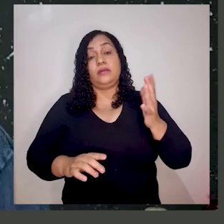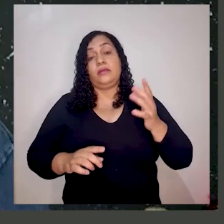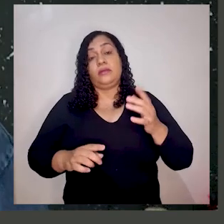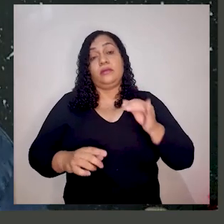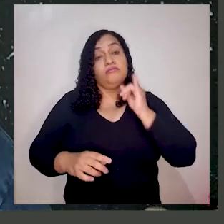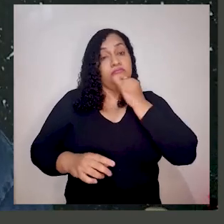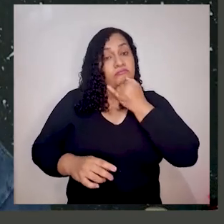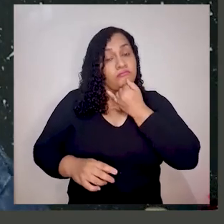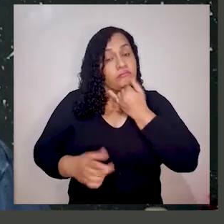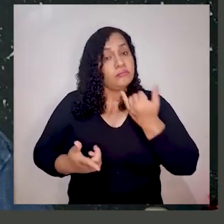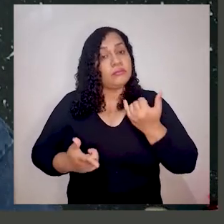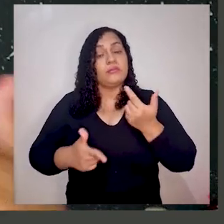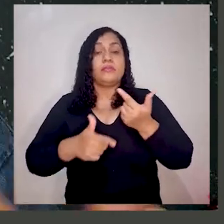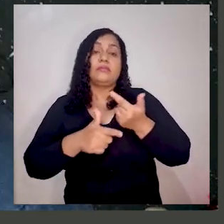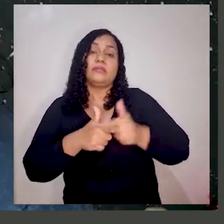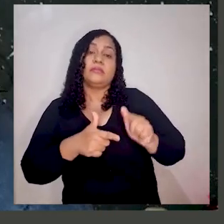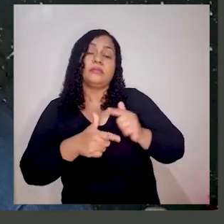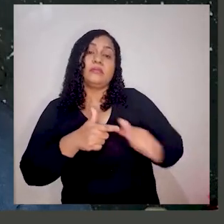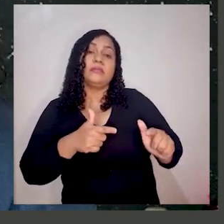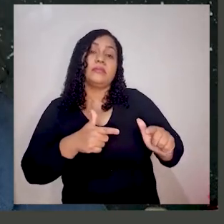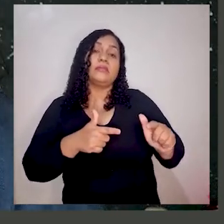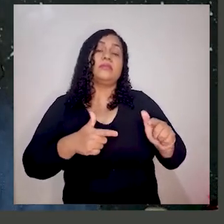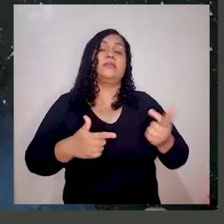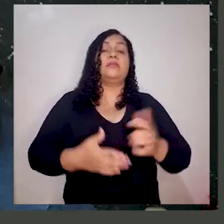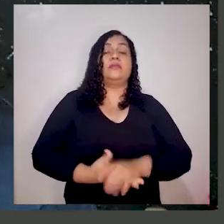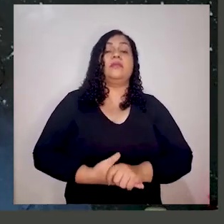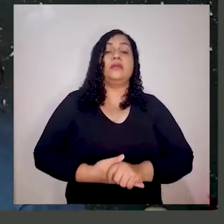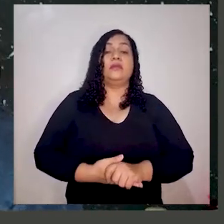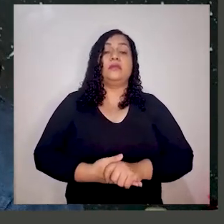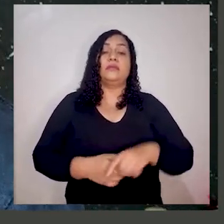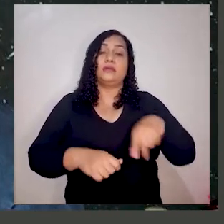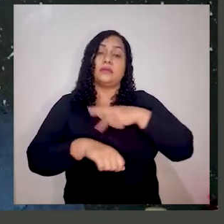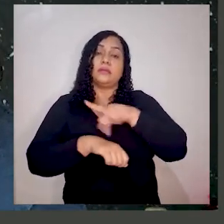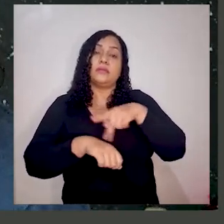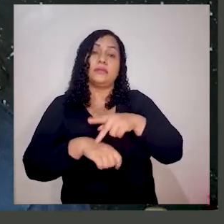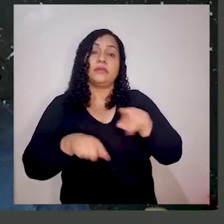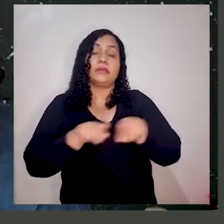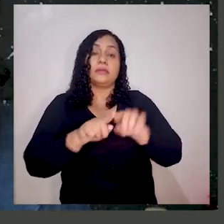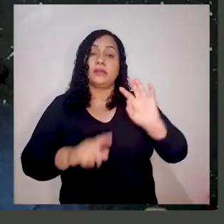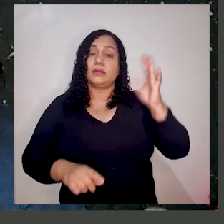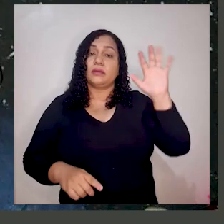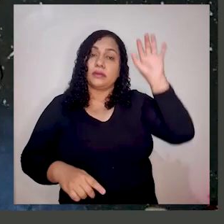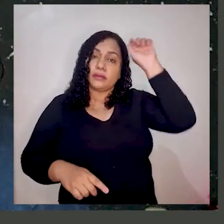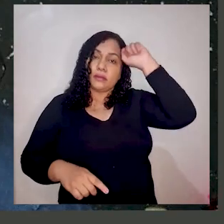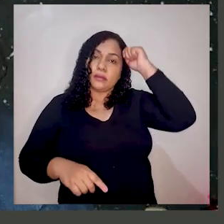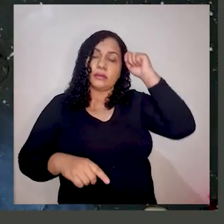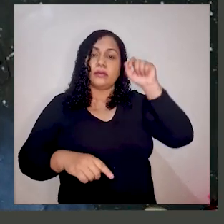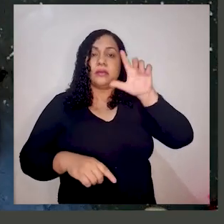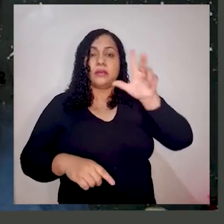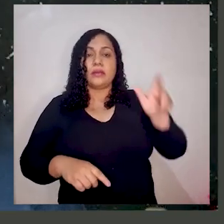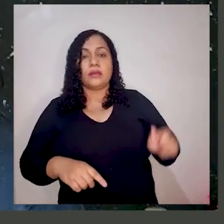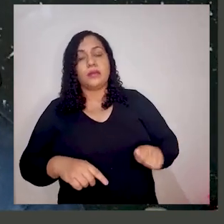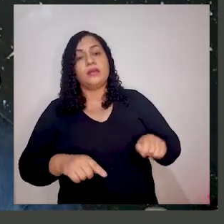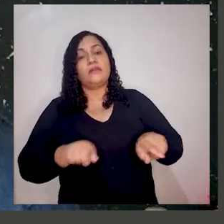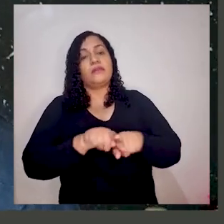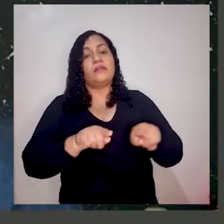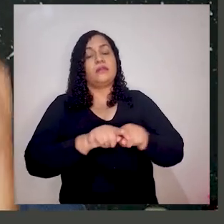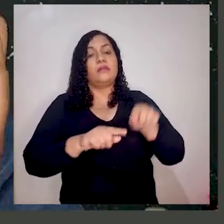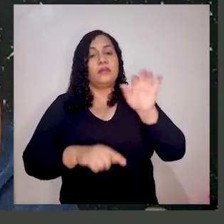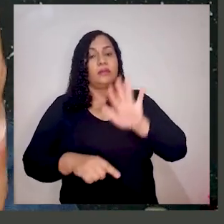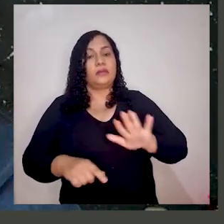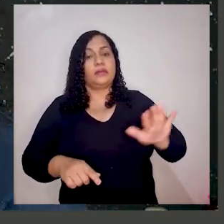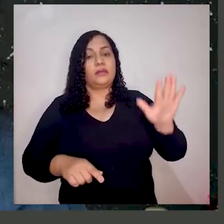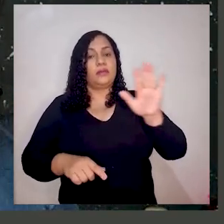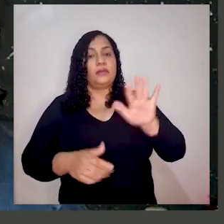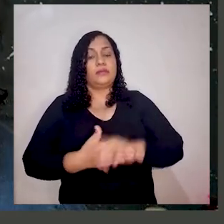ocorrendo, infelizmente por situações de problemas civis muito grandes que ocorrem principalmente na África e no Oriente Médio. Vamos